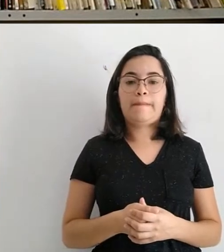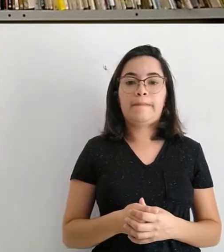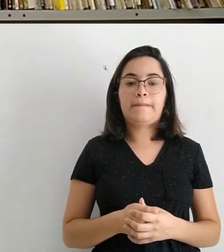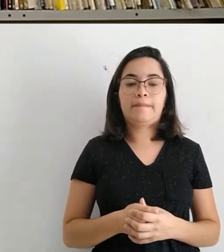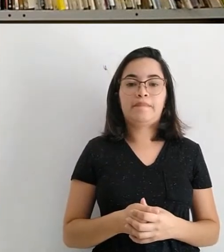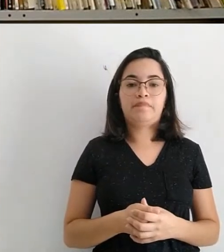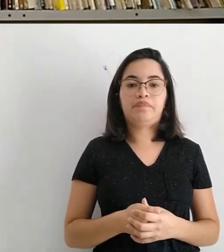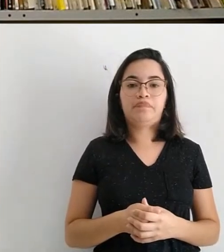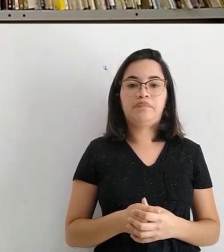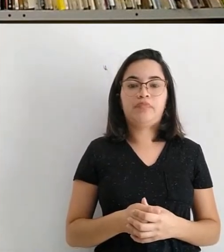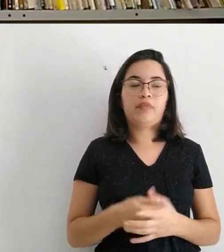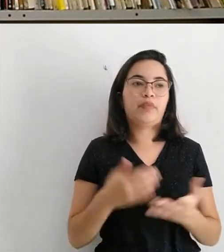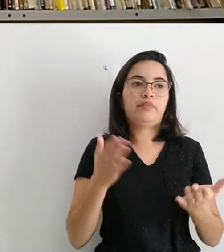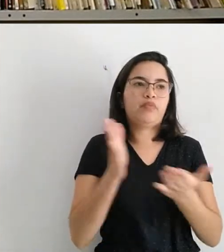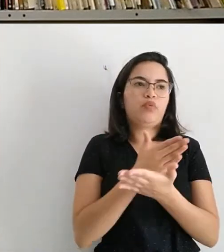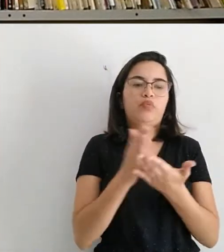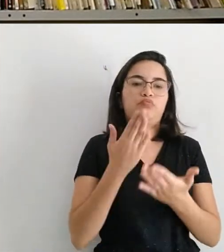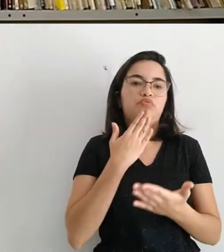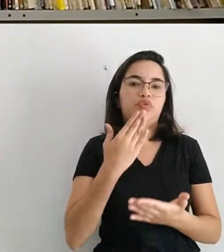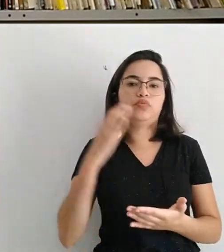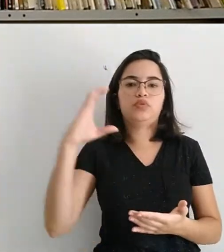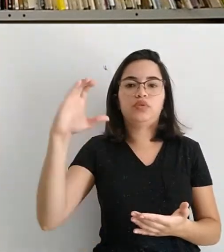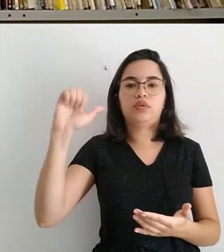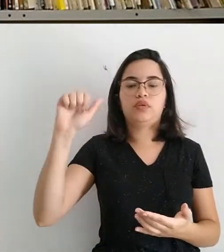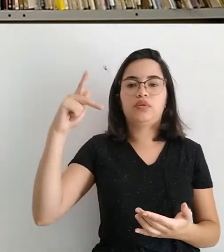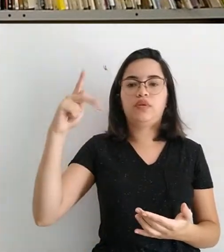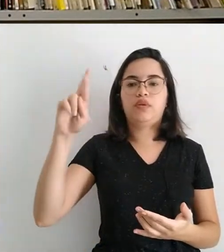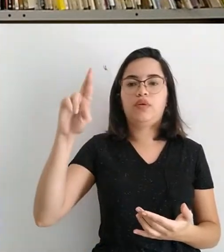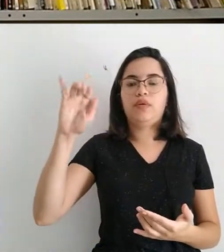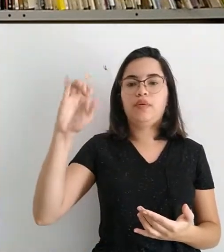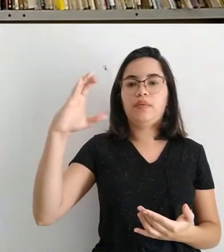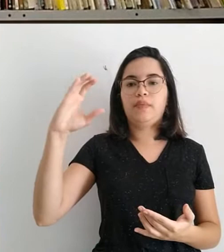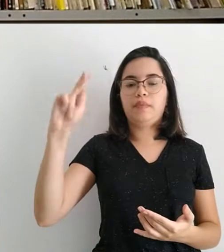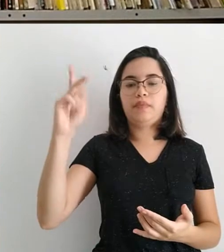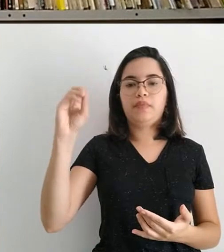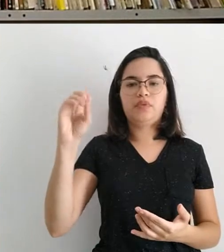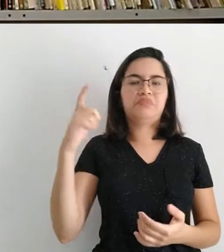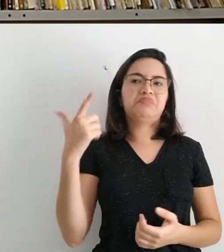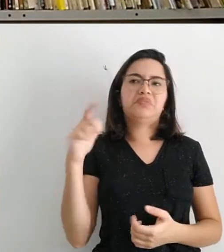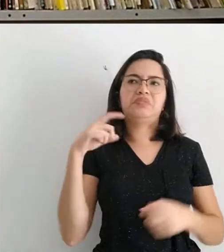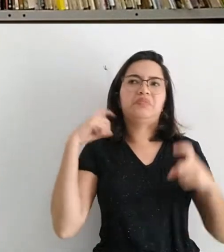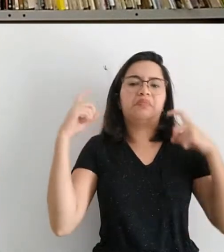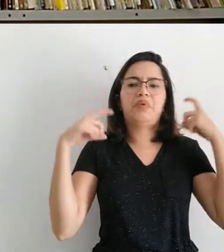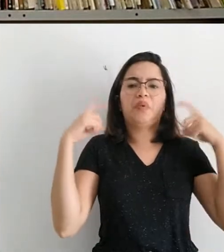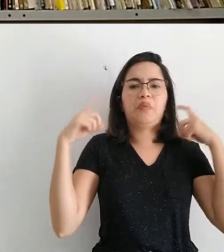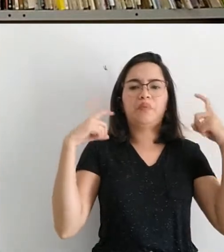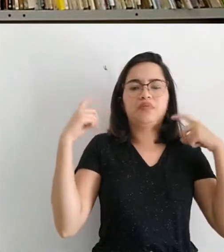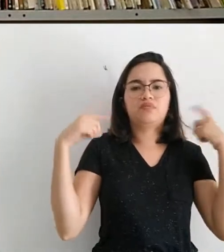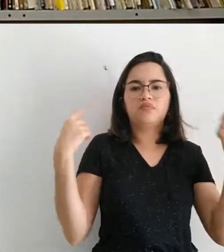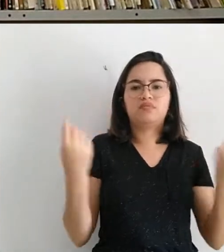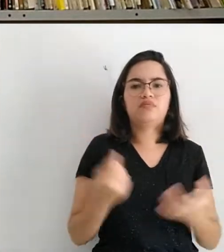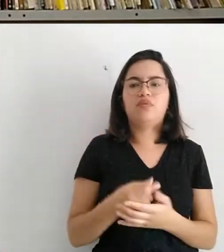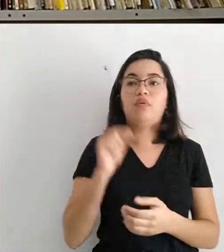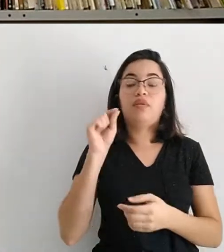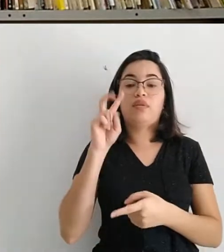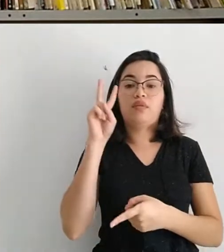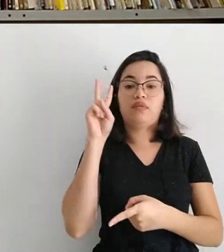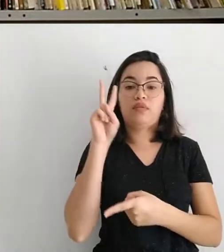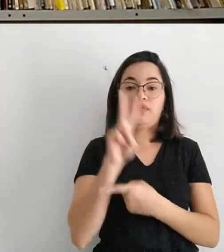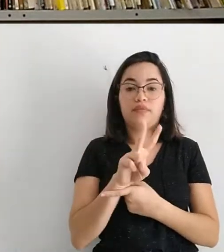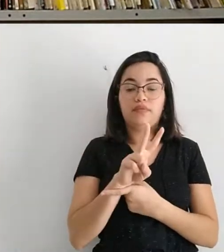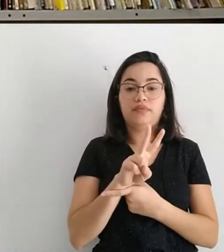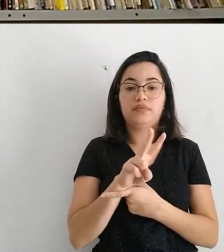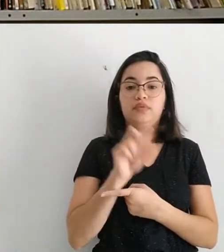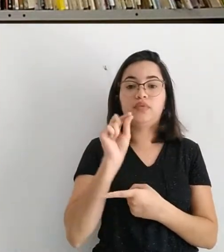por algum tipo de capricho, mas sem preocupação. Quem está